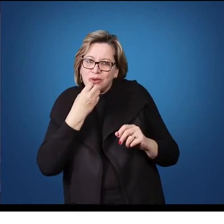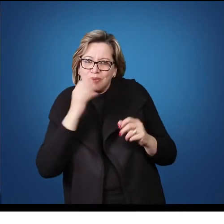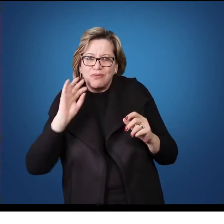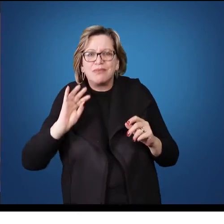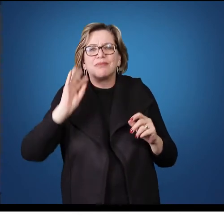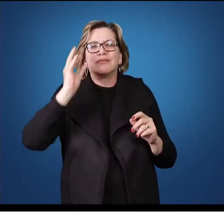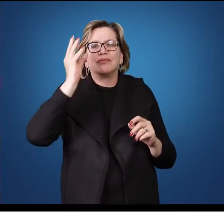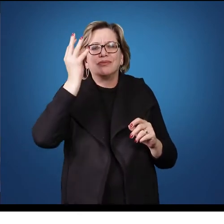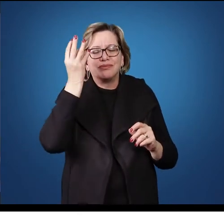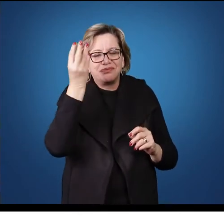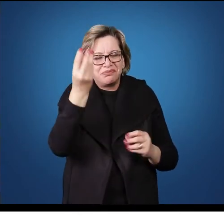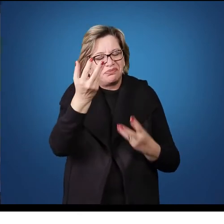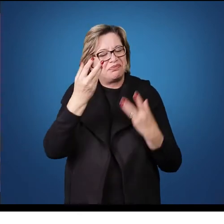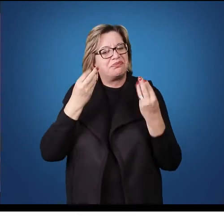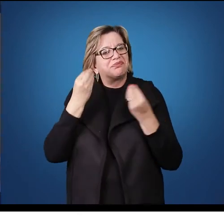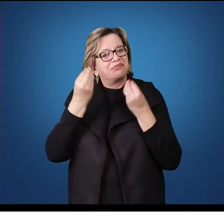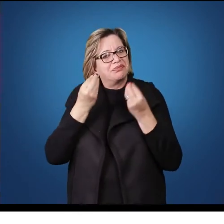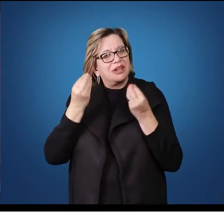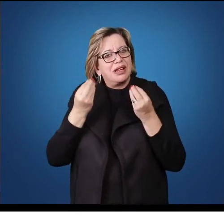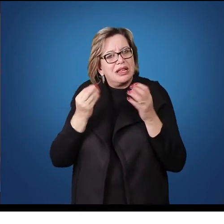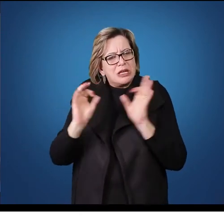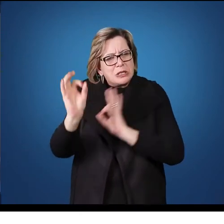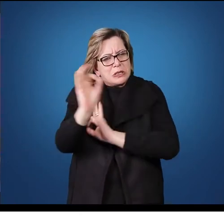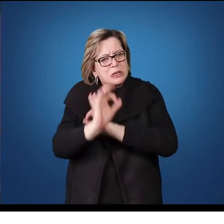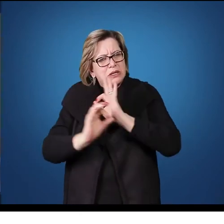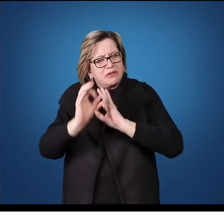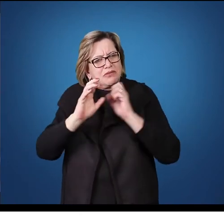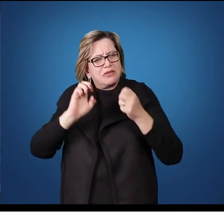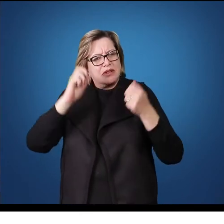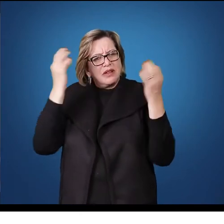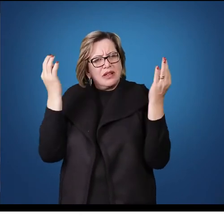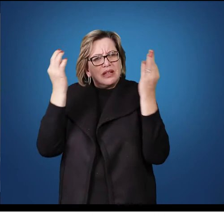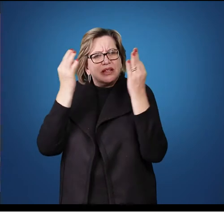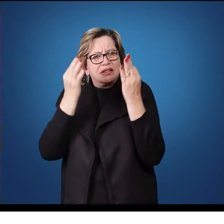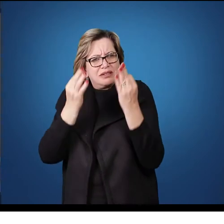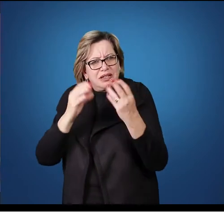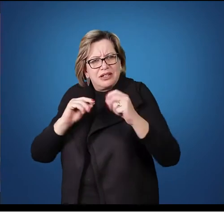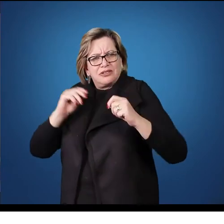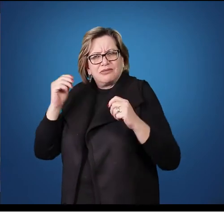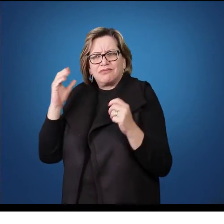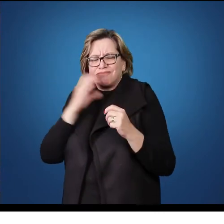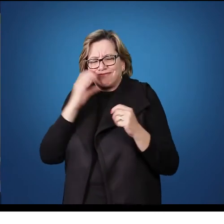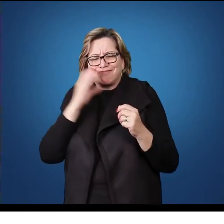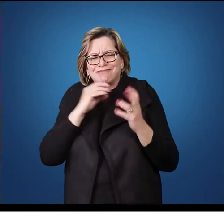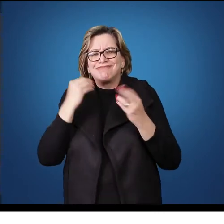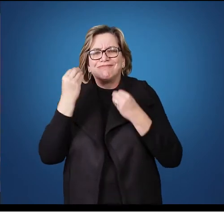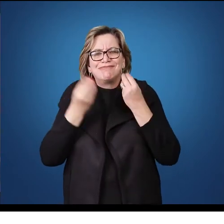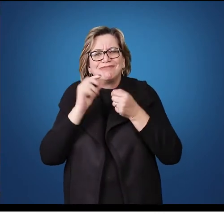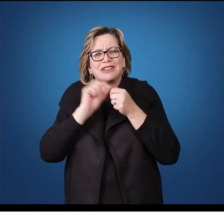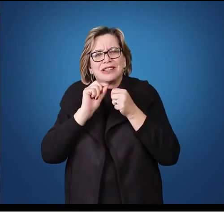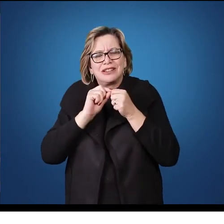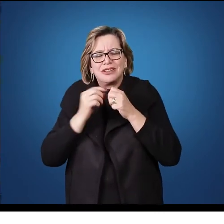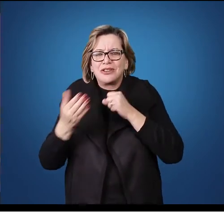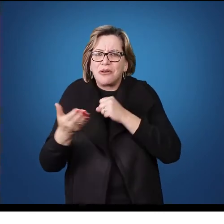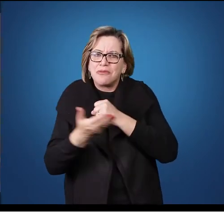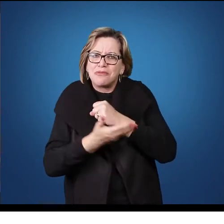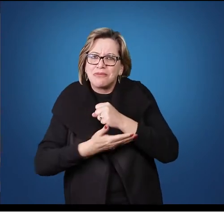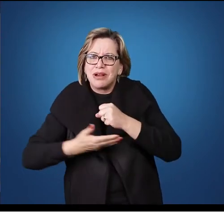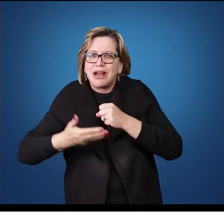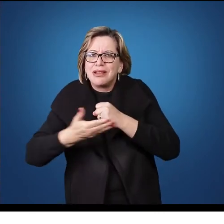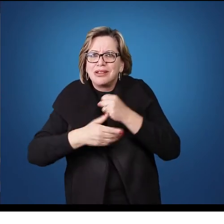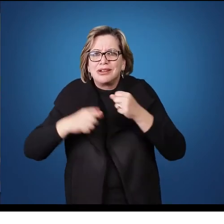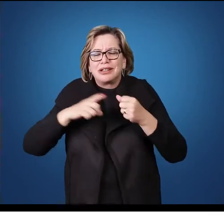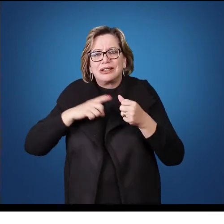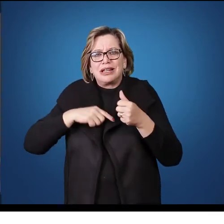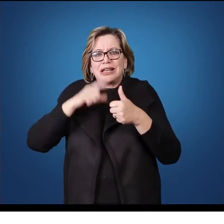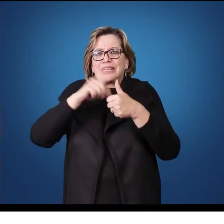que o jogo aconteça de uma maneira adequada e com os ralis num grande volume. Então, o fundamento básico que nós temos no voleibol